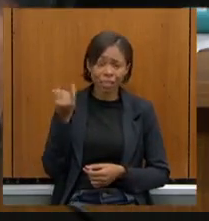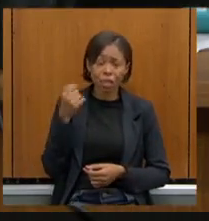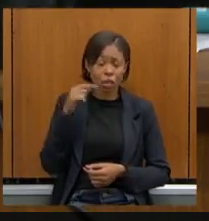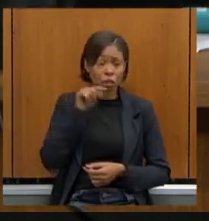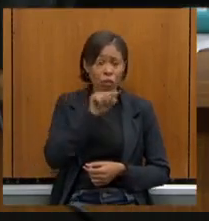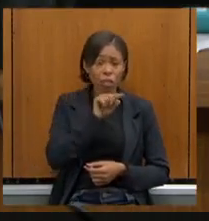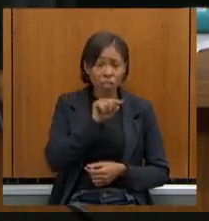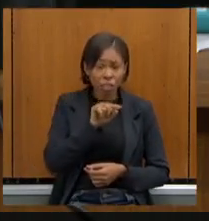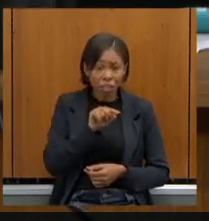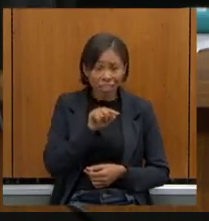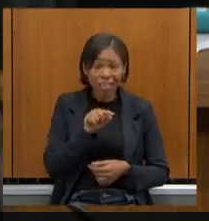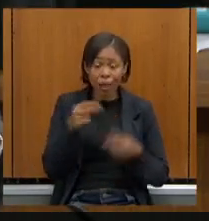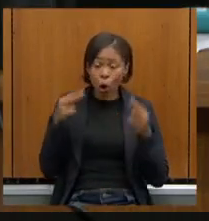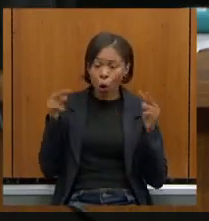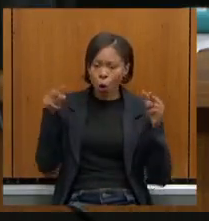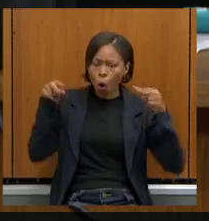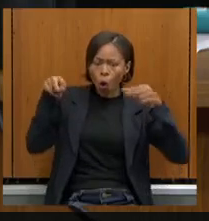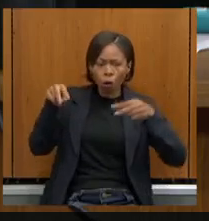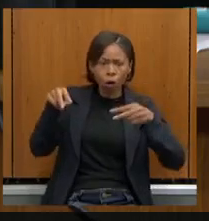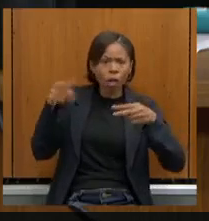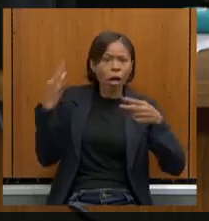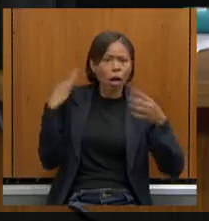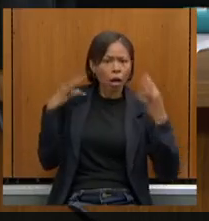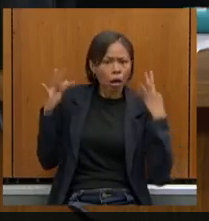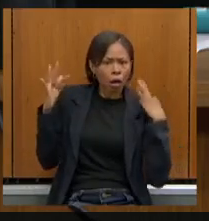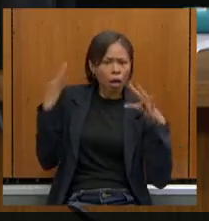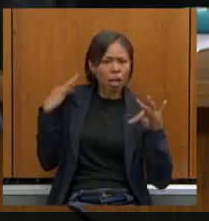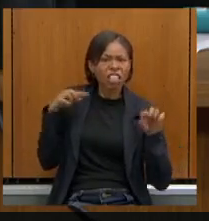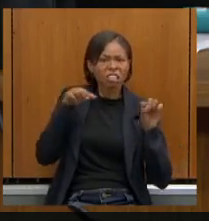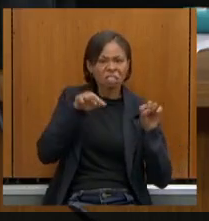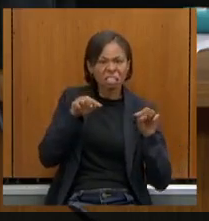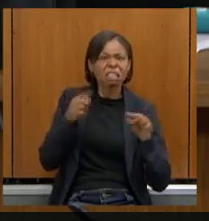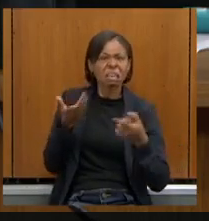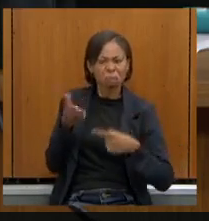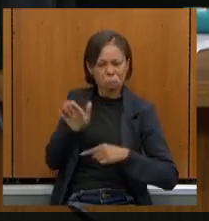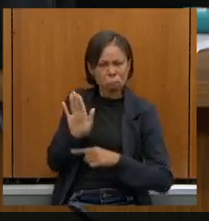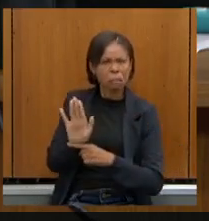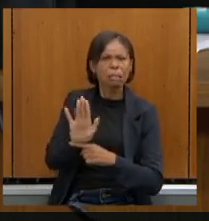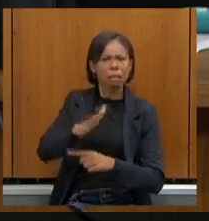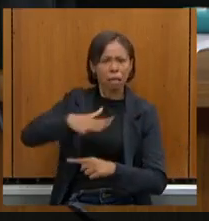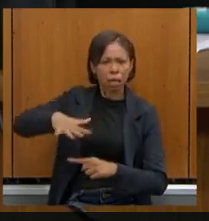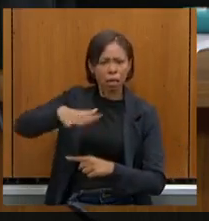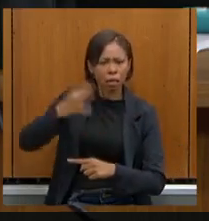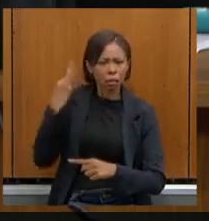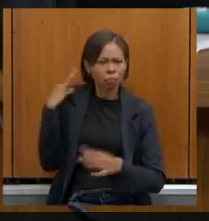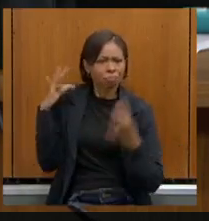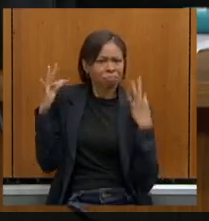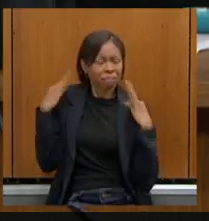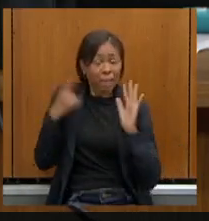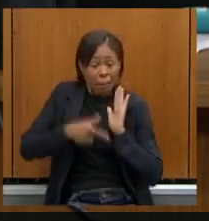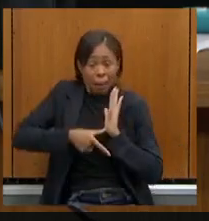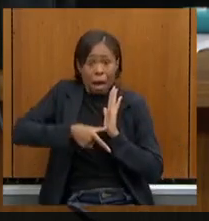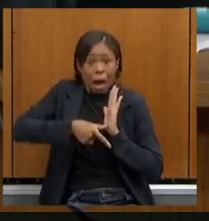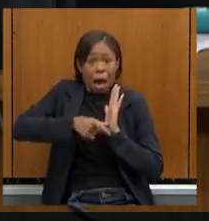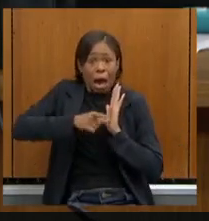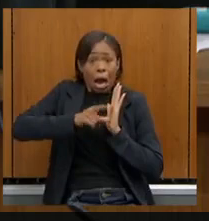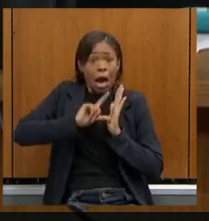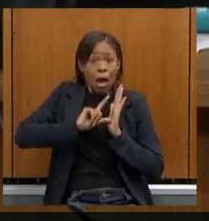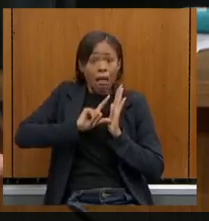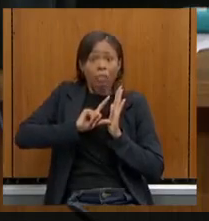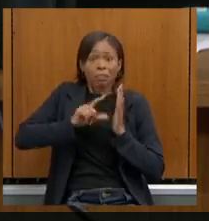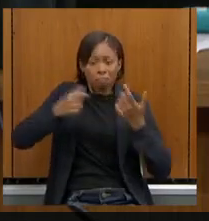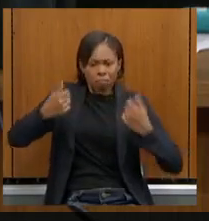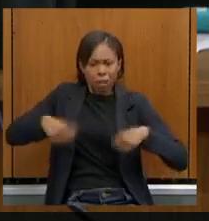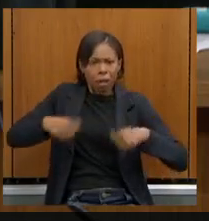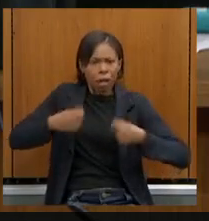esse seu olhar para o turismo, está fazendo esse gigante, essa montanha que está ali, estava ali pronta, né, para se